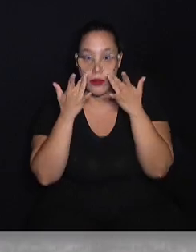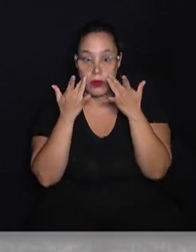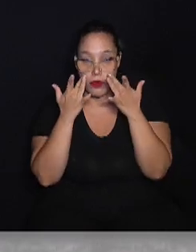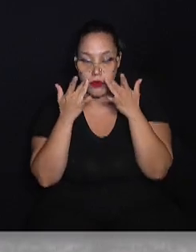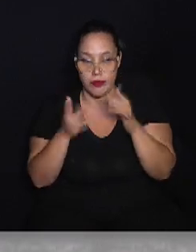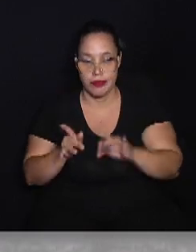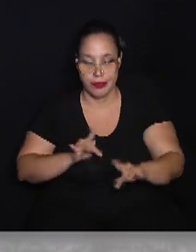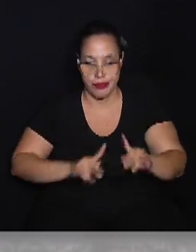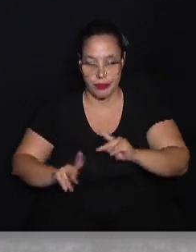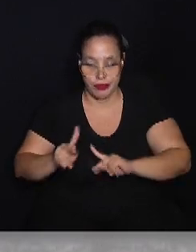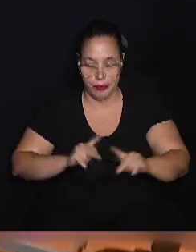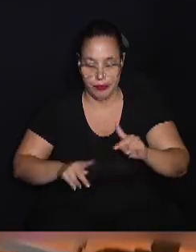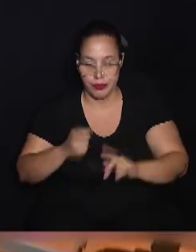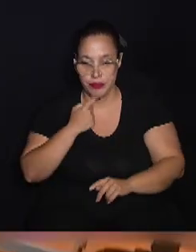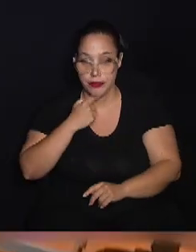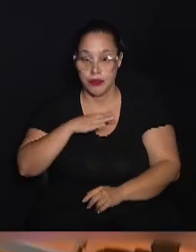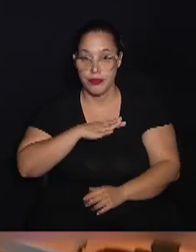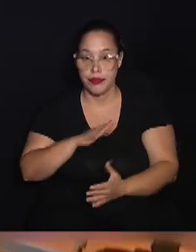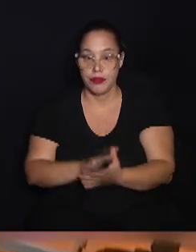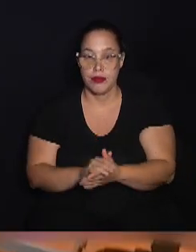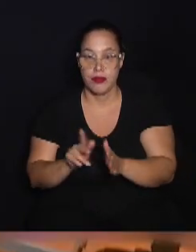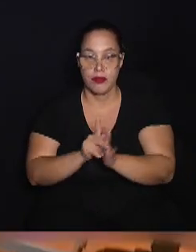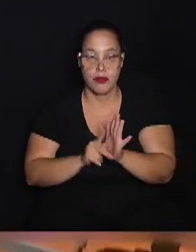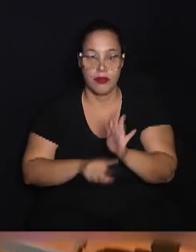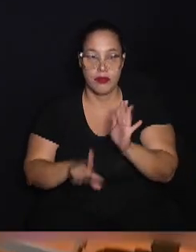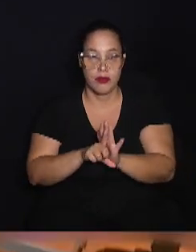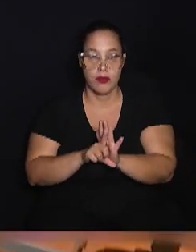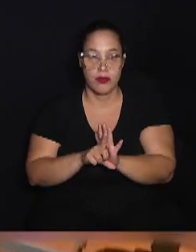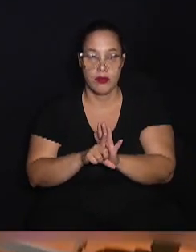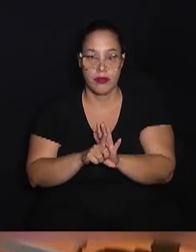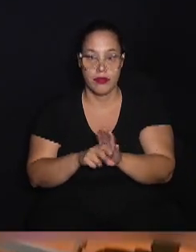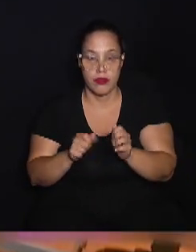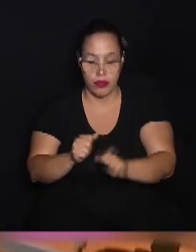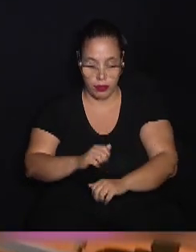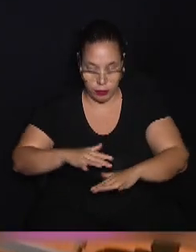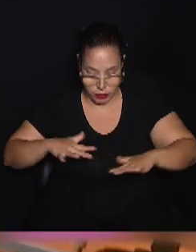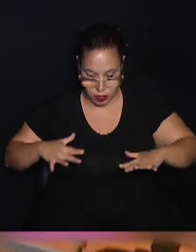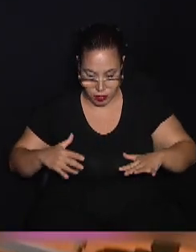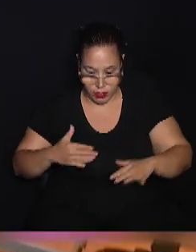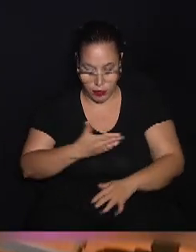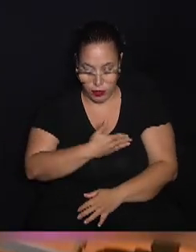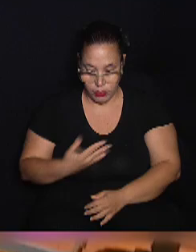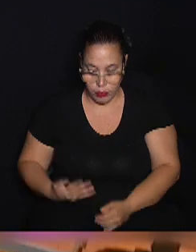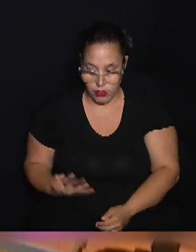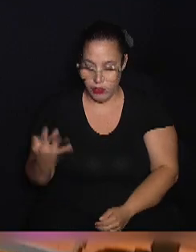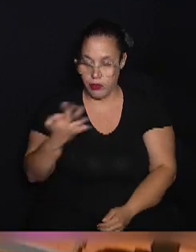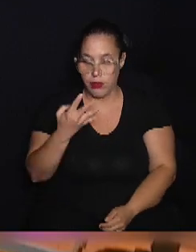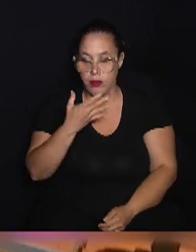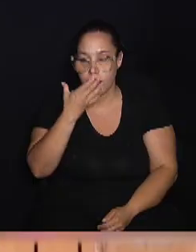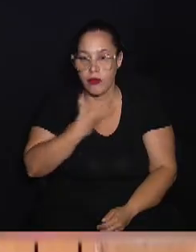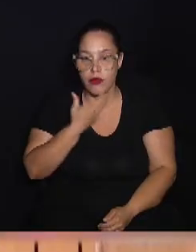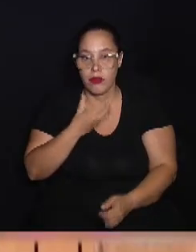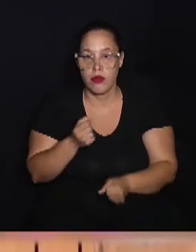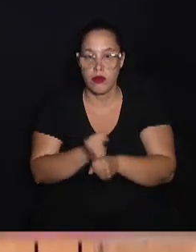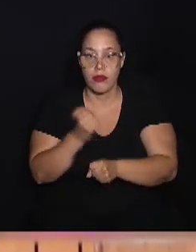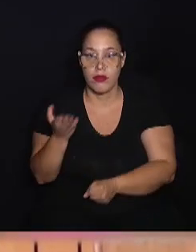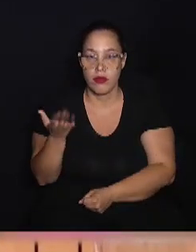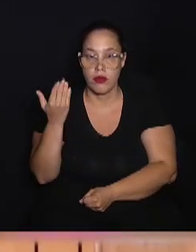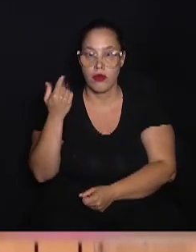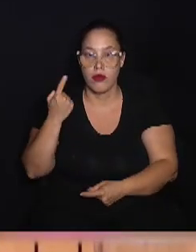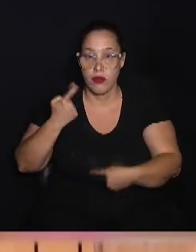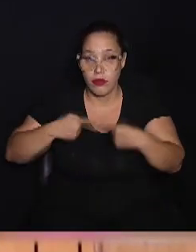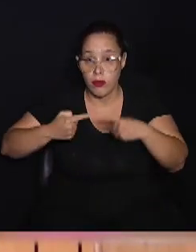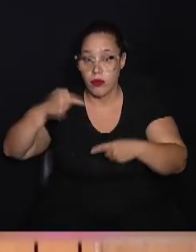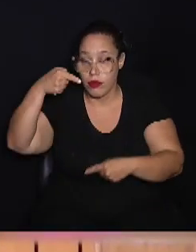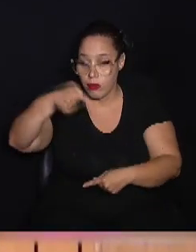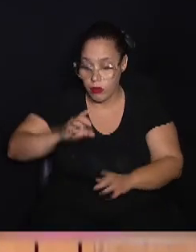plateia na cidade de Campinas o projeto passou por audiência pública no dia 4 de dezembro do ano passado discutimos isso